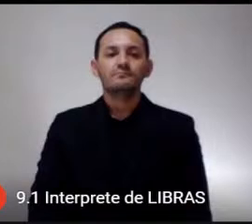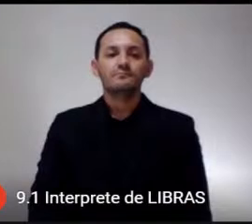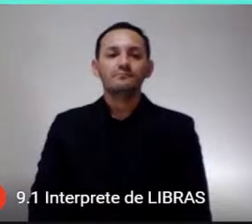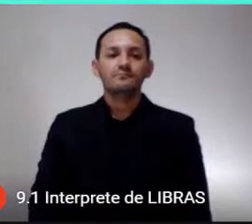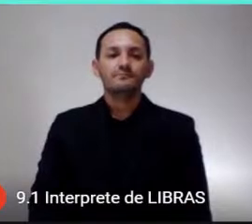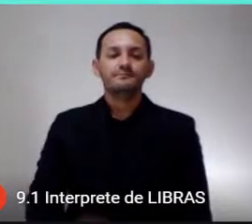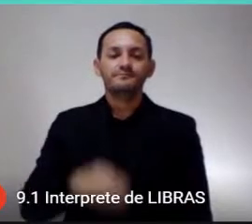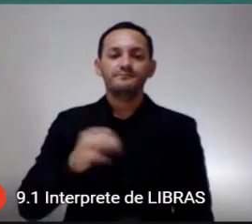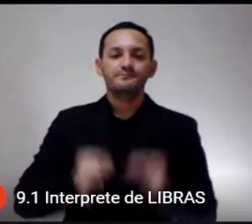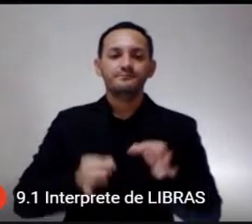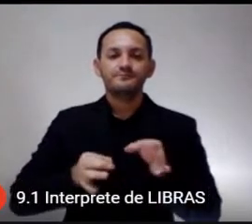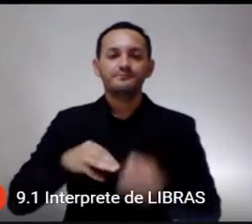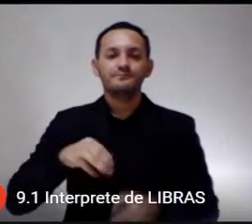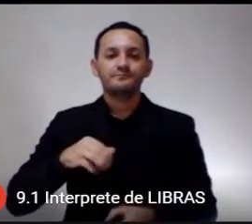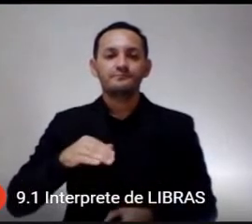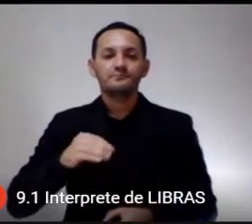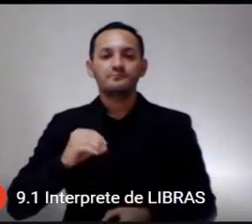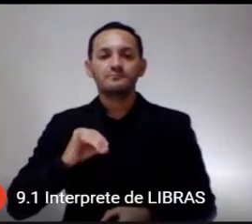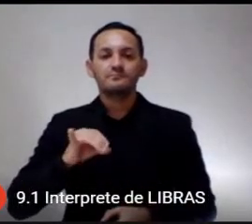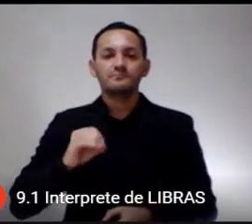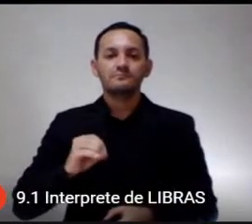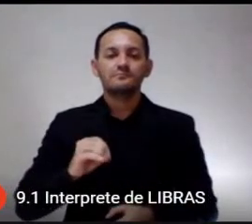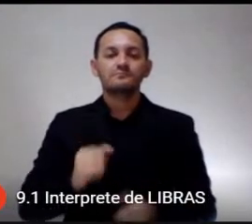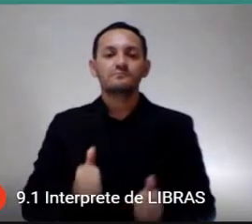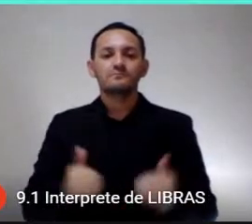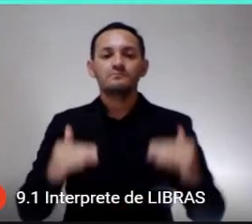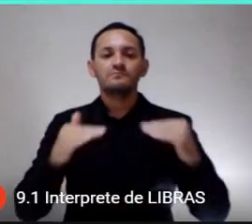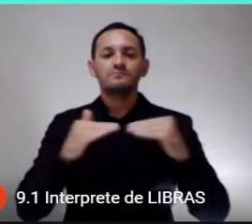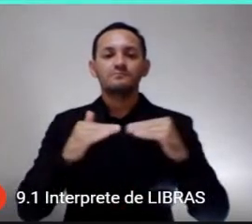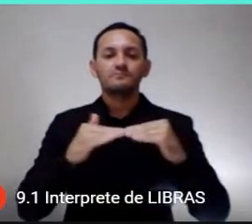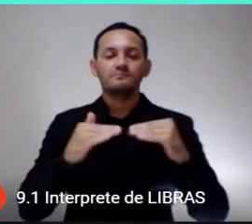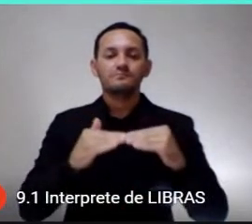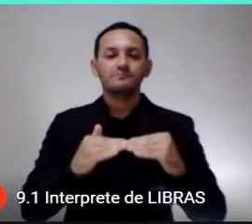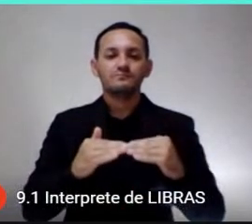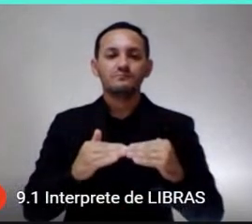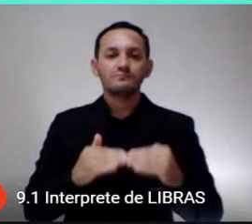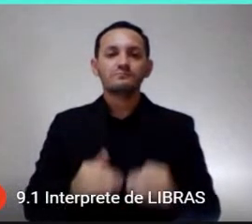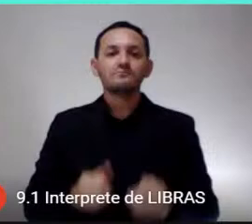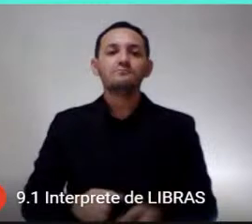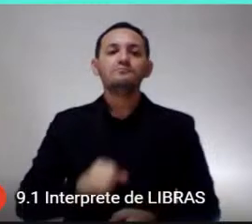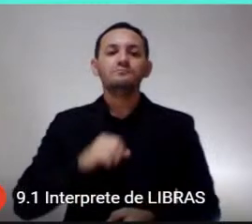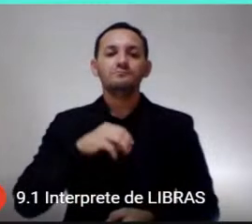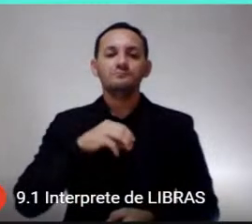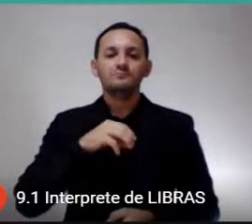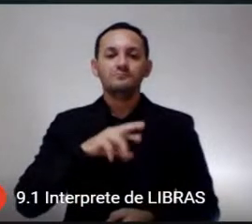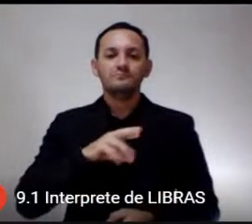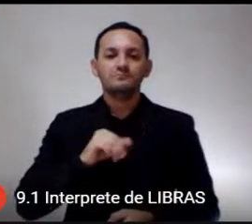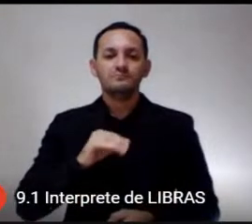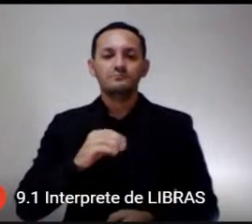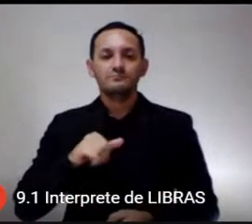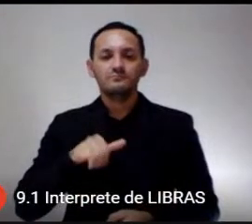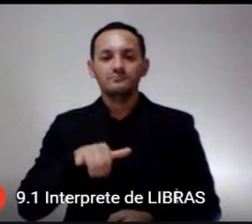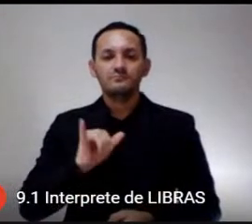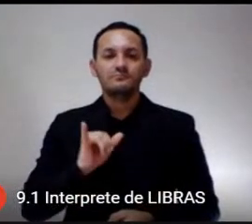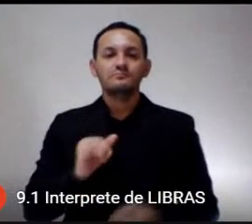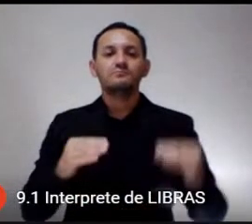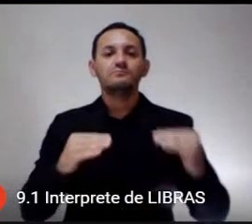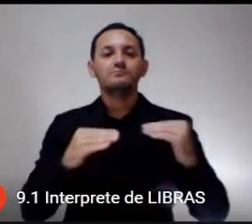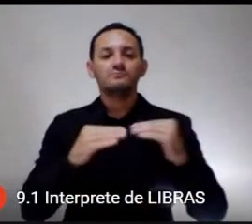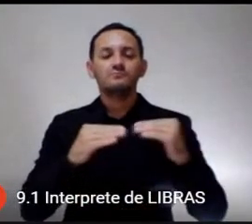Márcio. Acompanho a relatora. E doutor Rony Clay. Voto com a relatora, senhor presidente. É um recurso conhecido